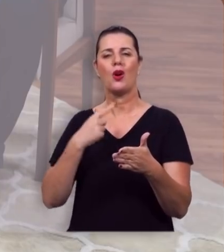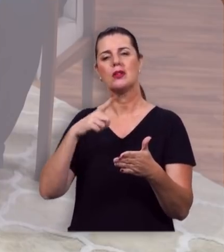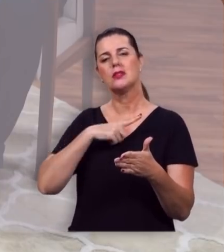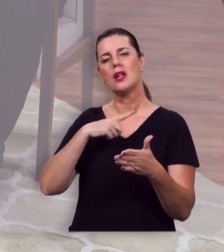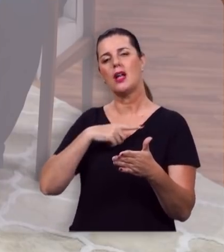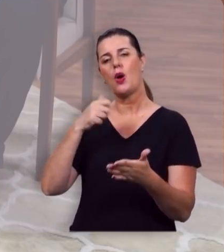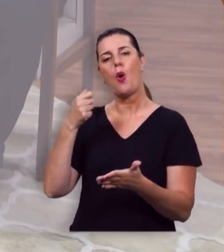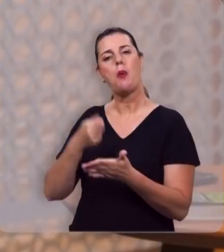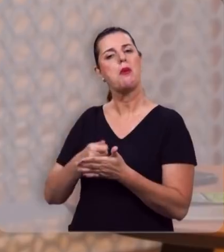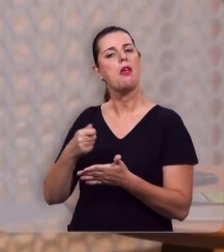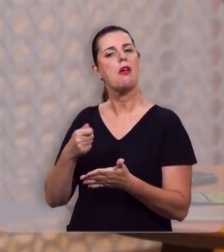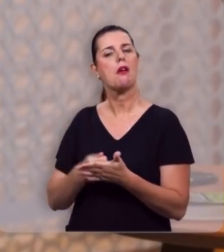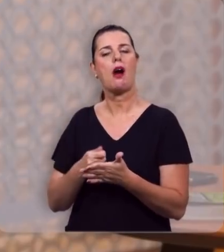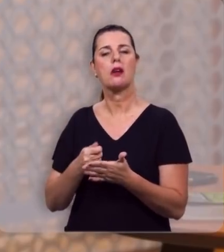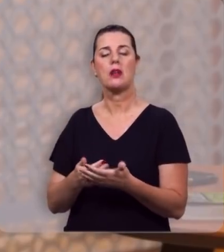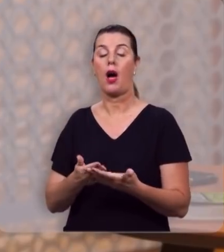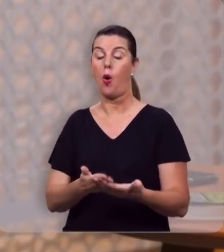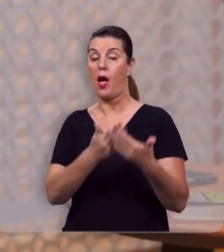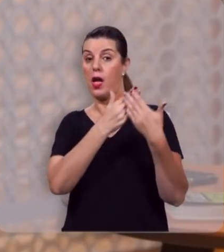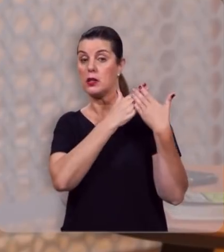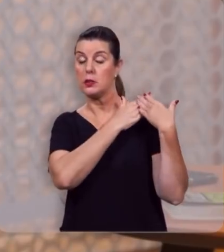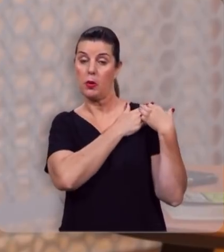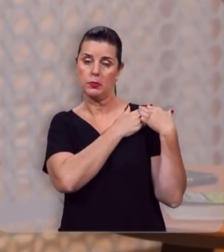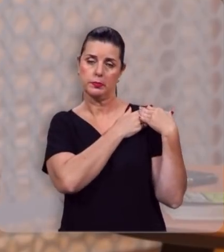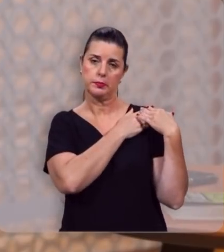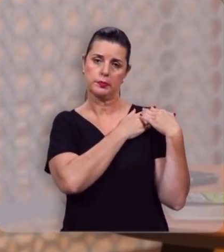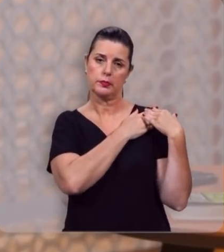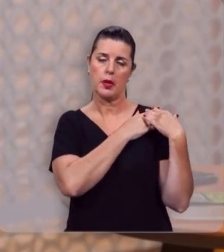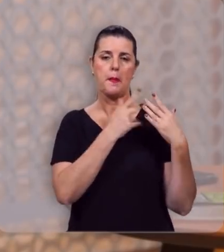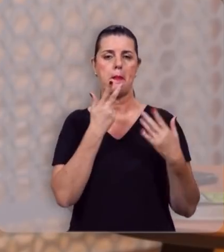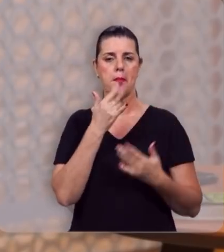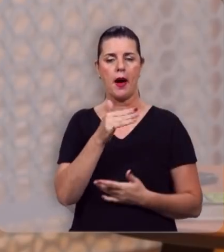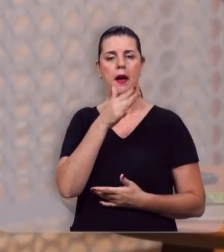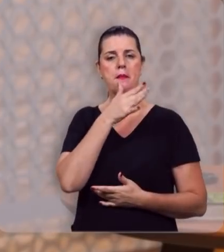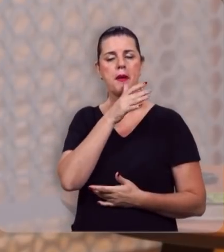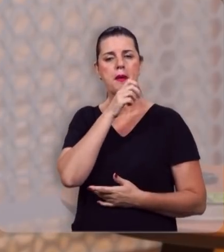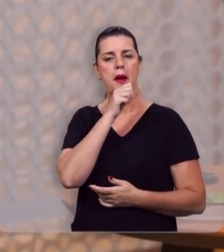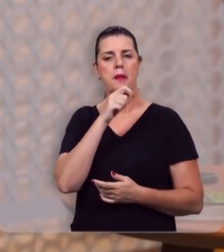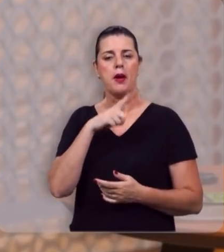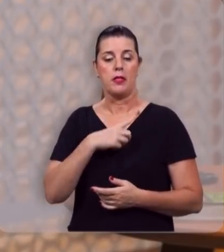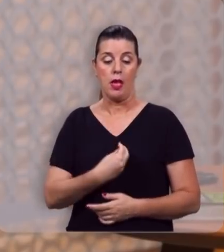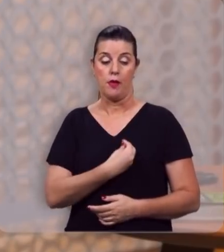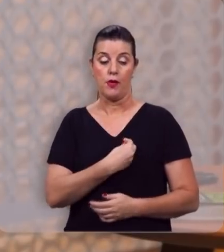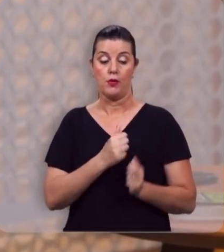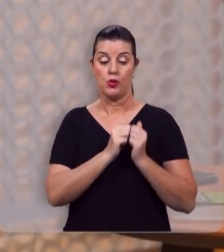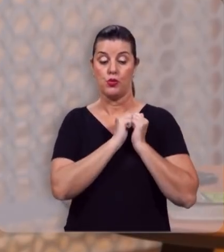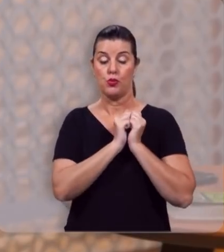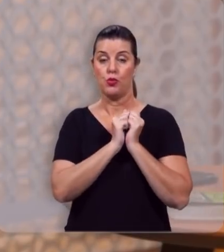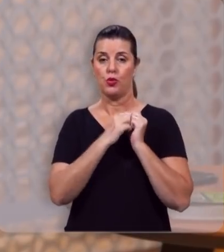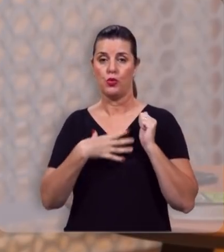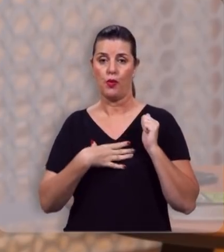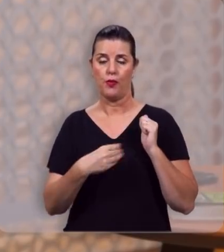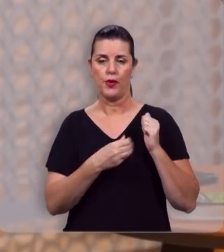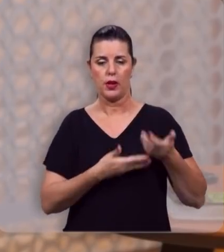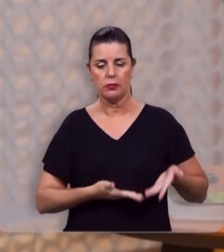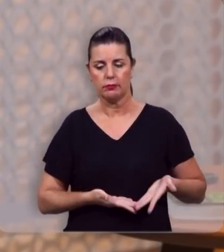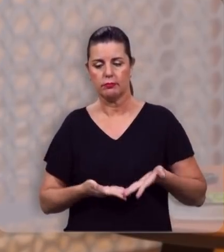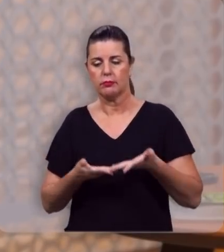a obrigação, a responsabilidade enquanto pais, de caminhar com os nossos filhos,